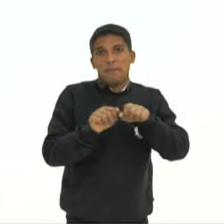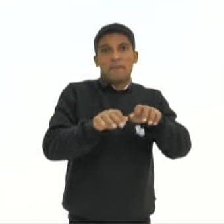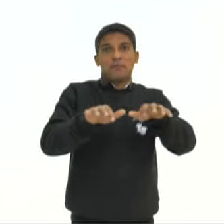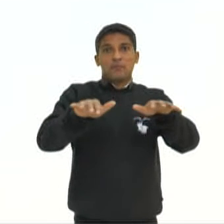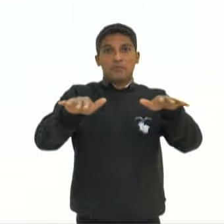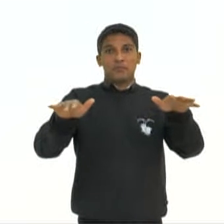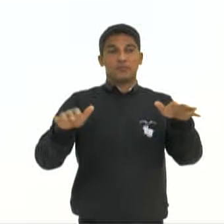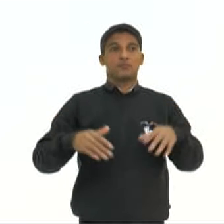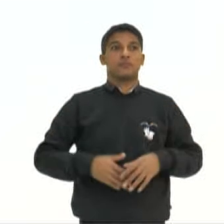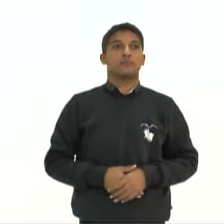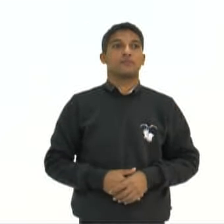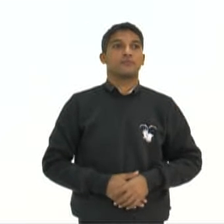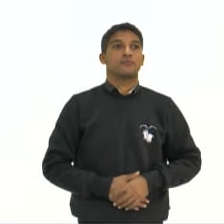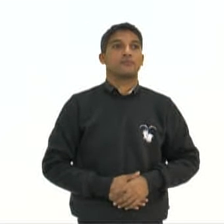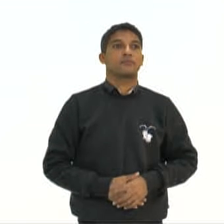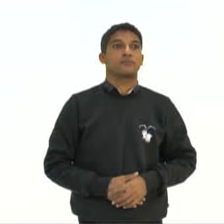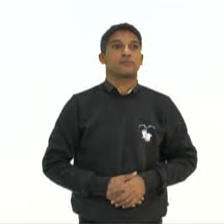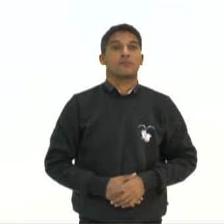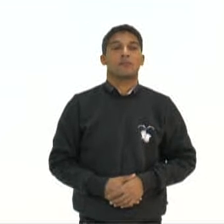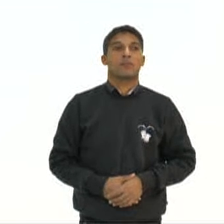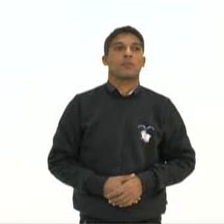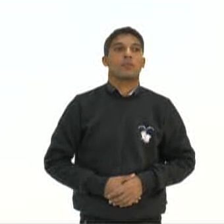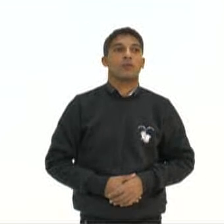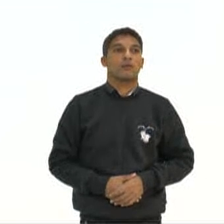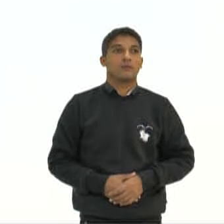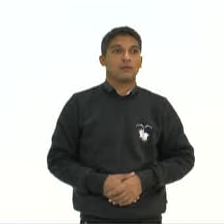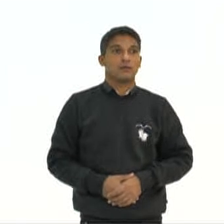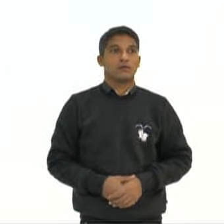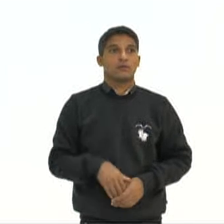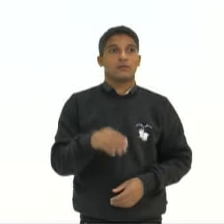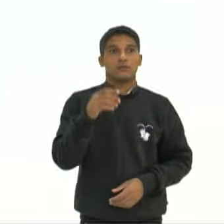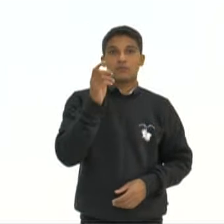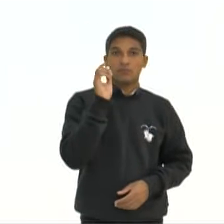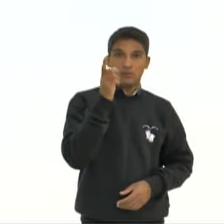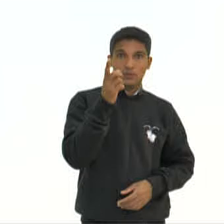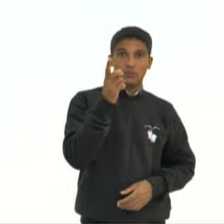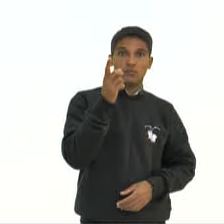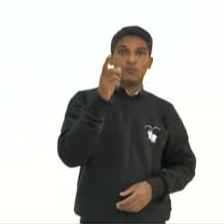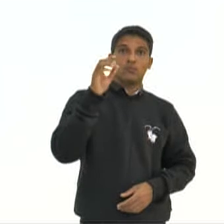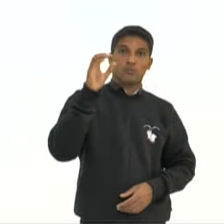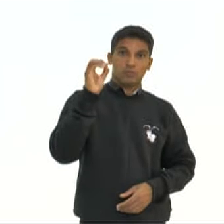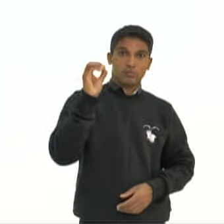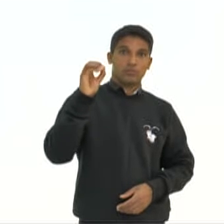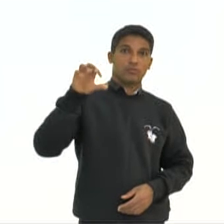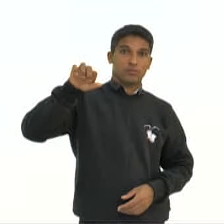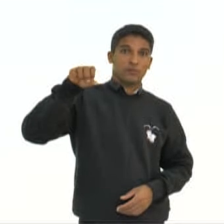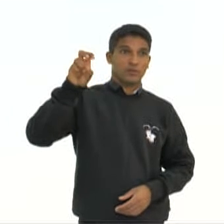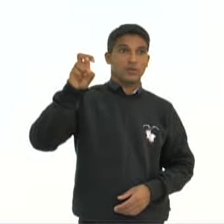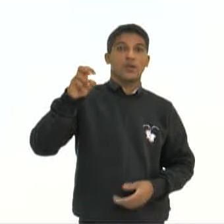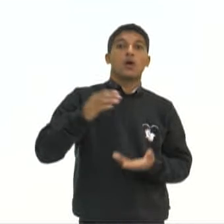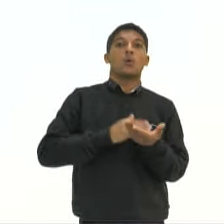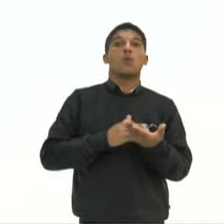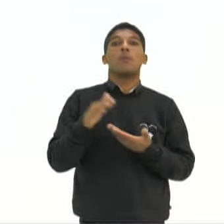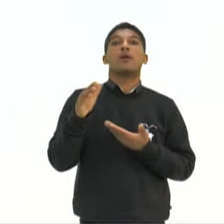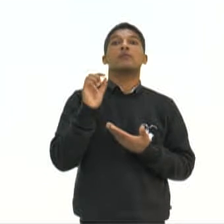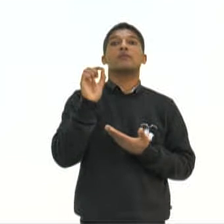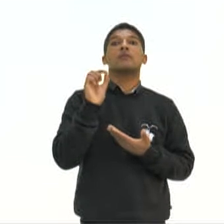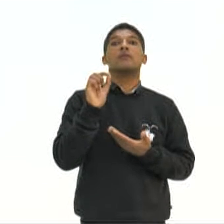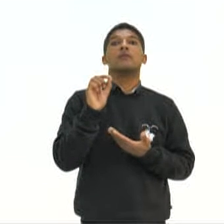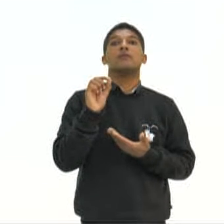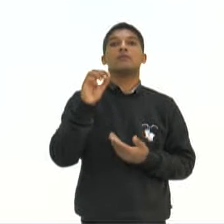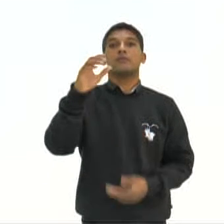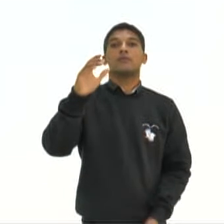1095, nós vamos ter o início das cruzadas. Aqui é para a gente fazer então um link que enquanto nós estávamos